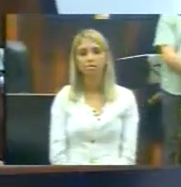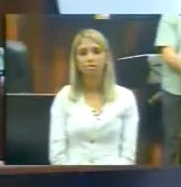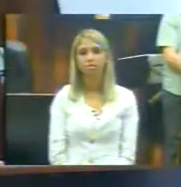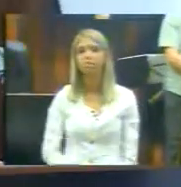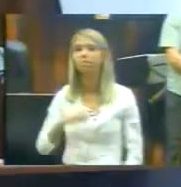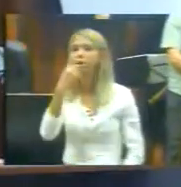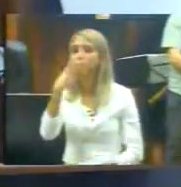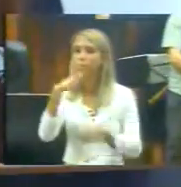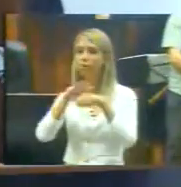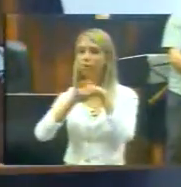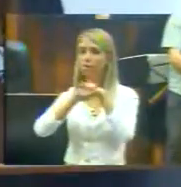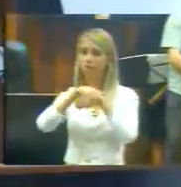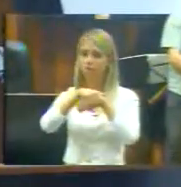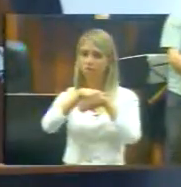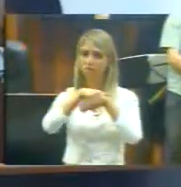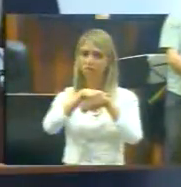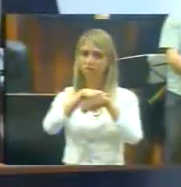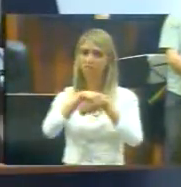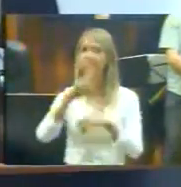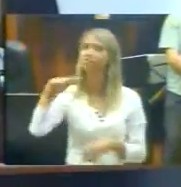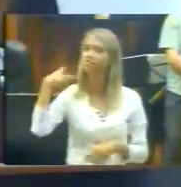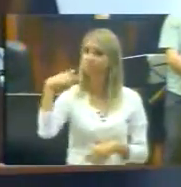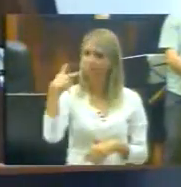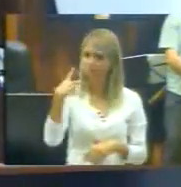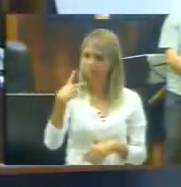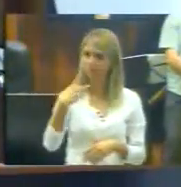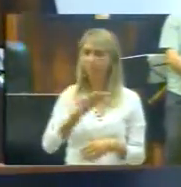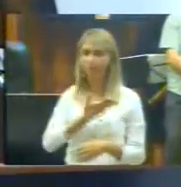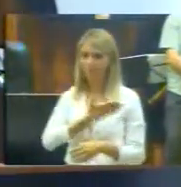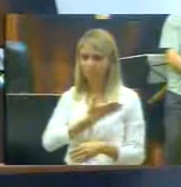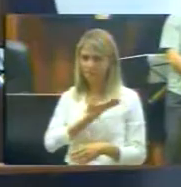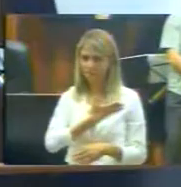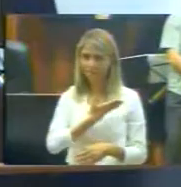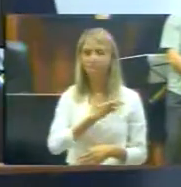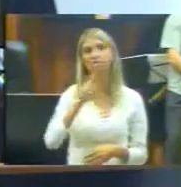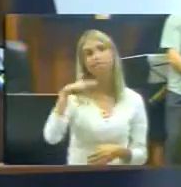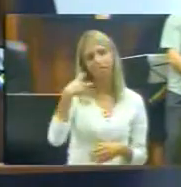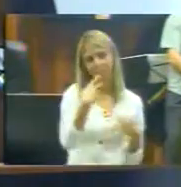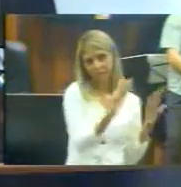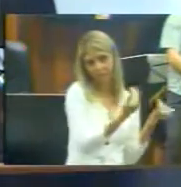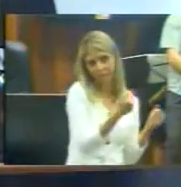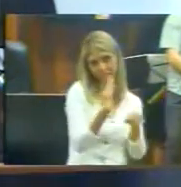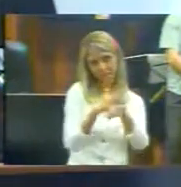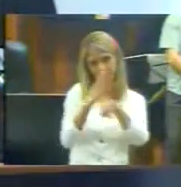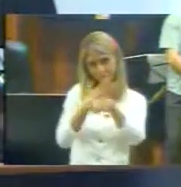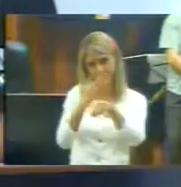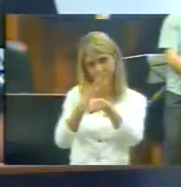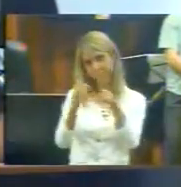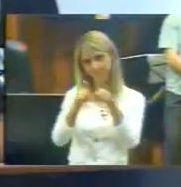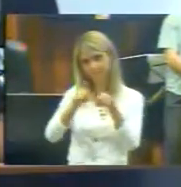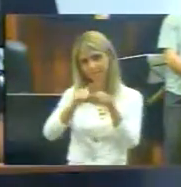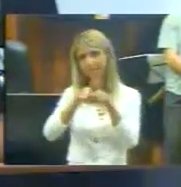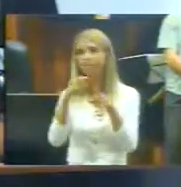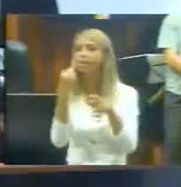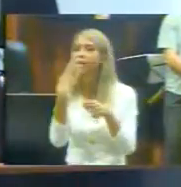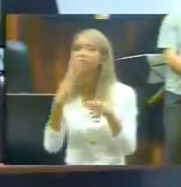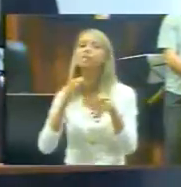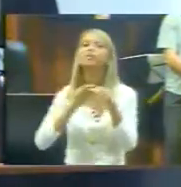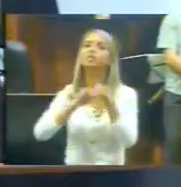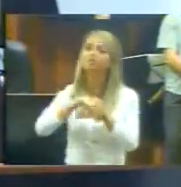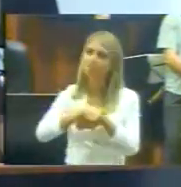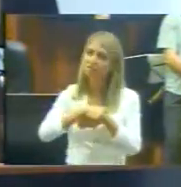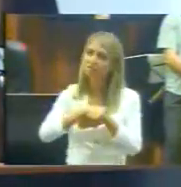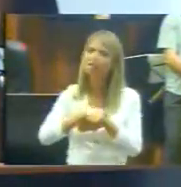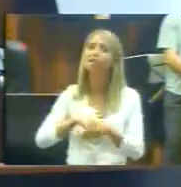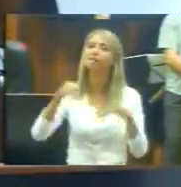Boa noite, nobres vereadores e meus colegas vereadores mirins. Boa noite, ilustres